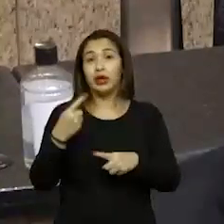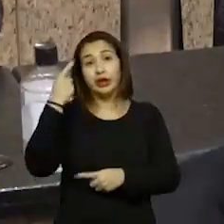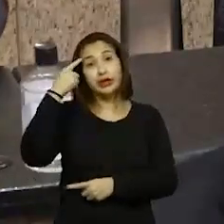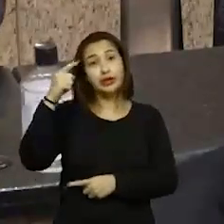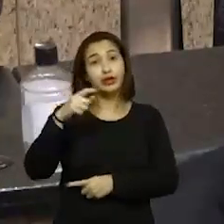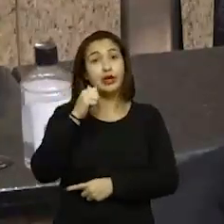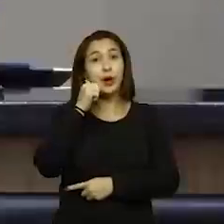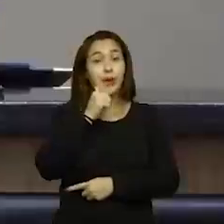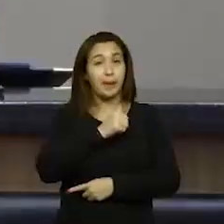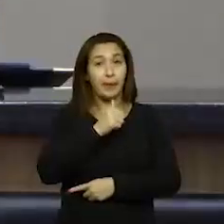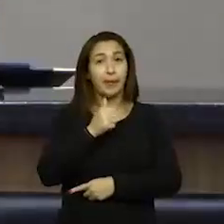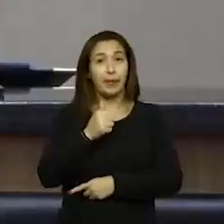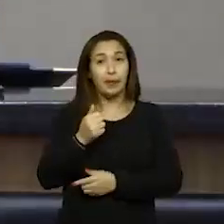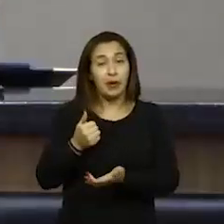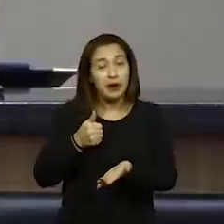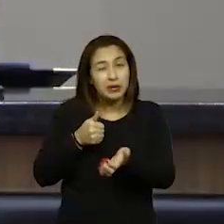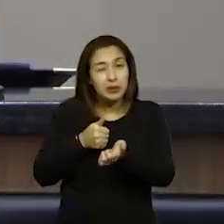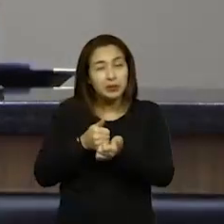aí na porta.